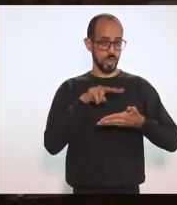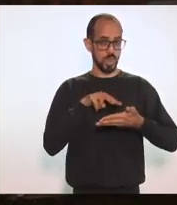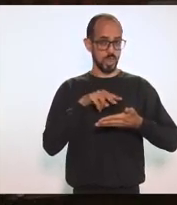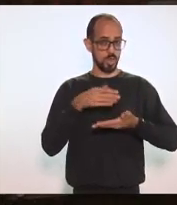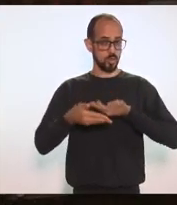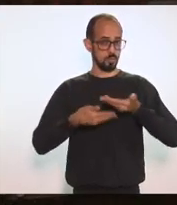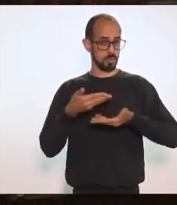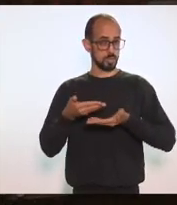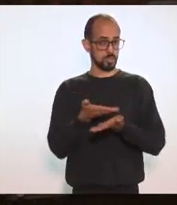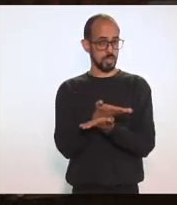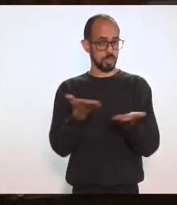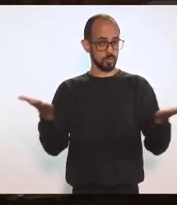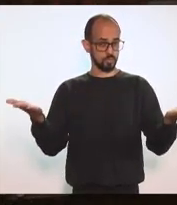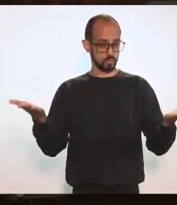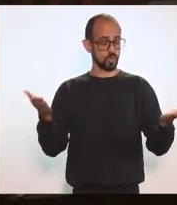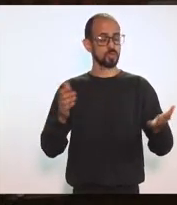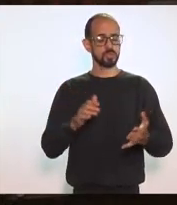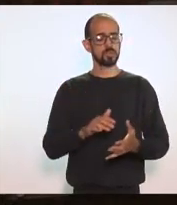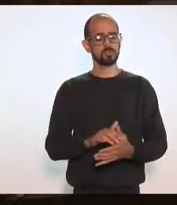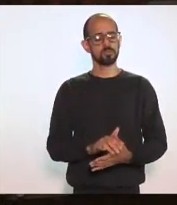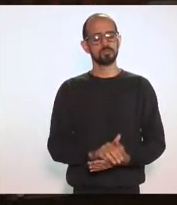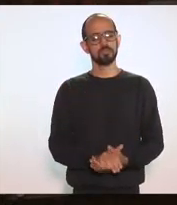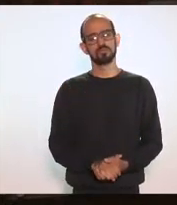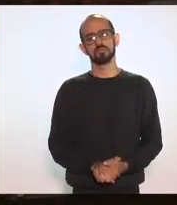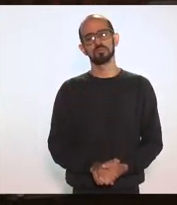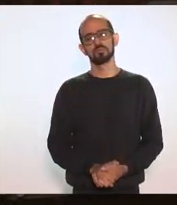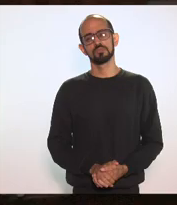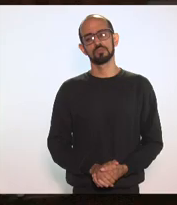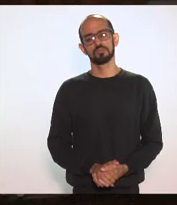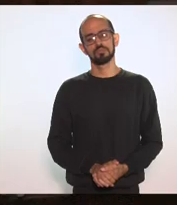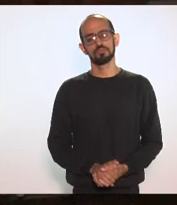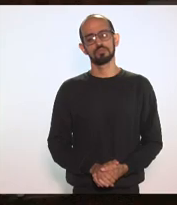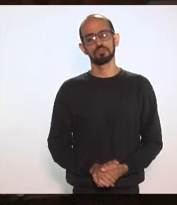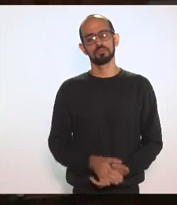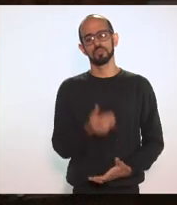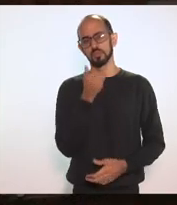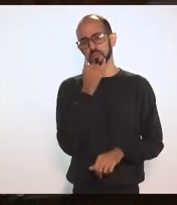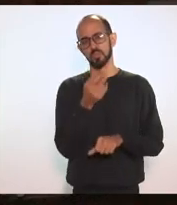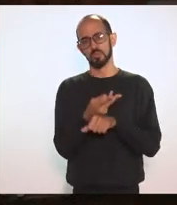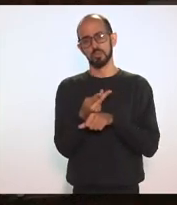compartilhar, assim que conseguir aqui abrir o arquivo.